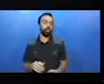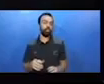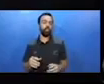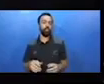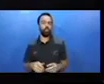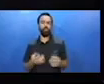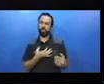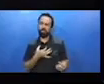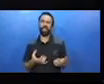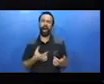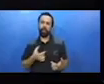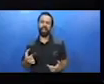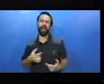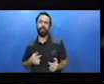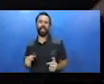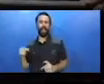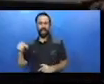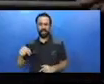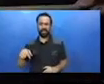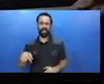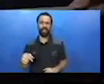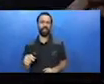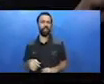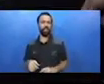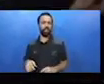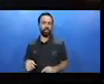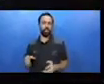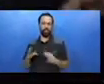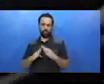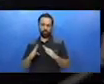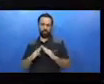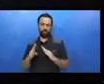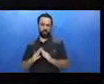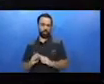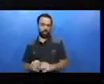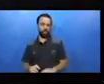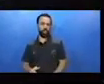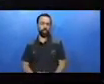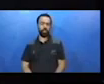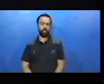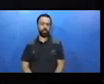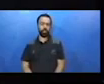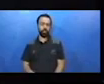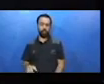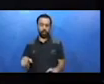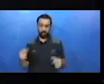mundial e é um atleta aqui da nossa região. Ele é da cidade de Ituverava, ele é próximo aqui da nossa região.